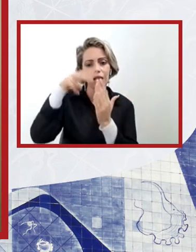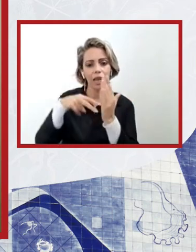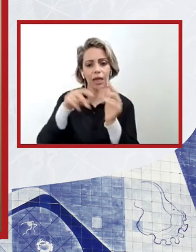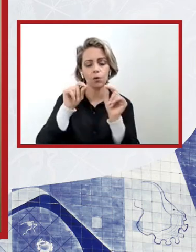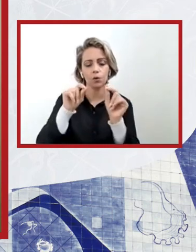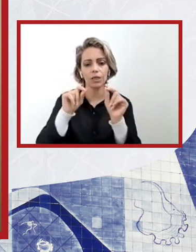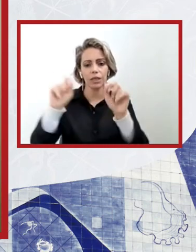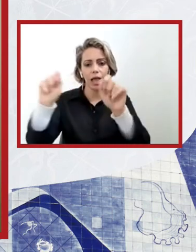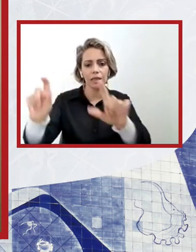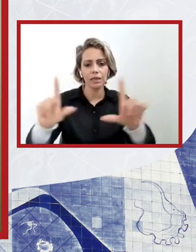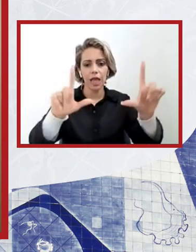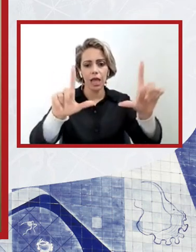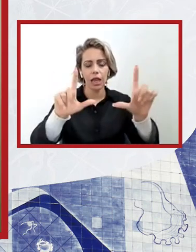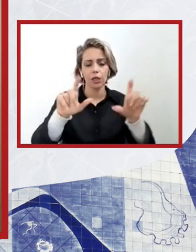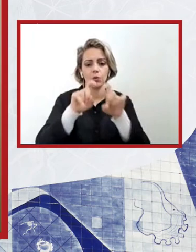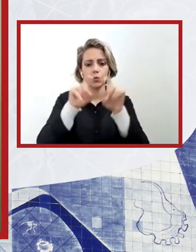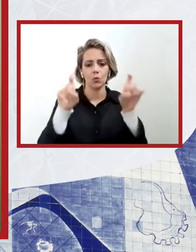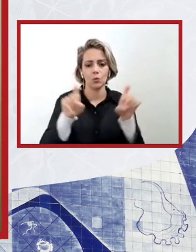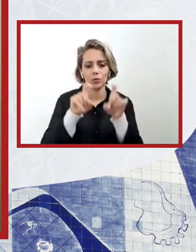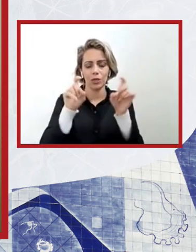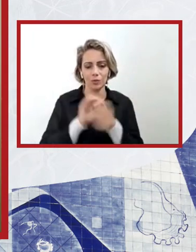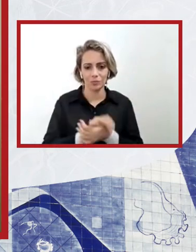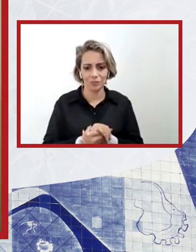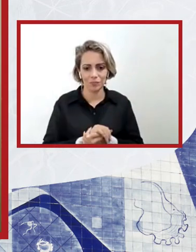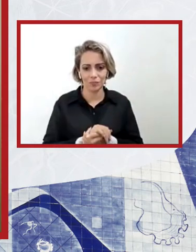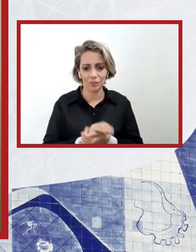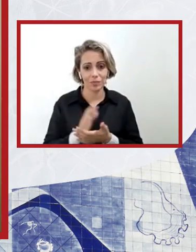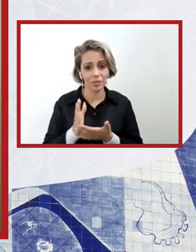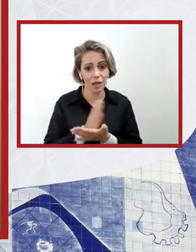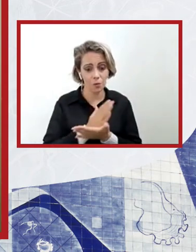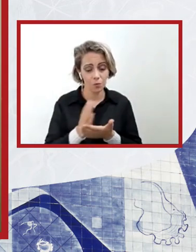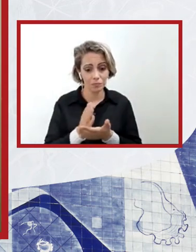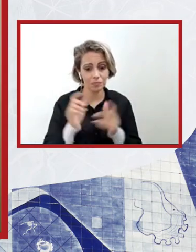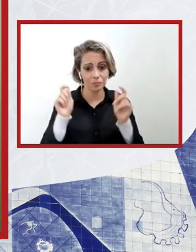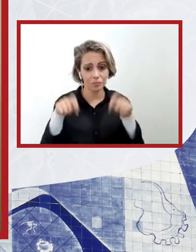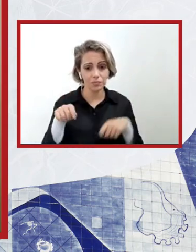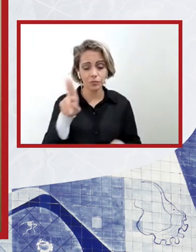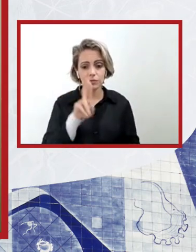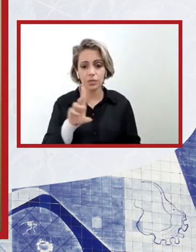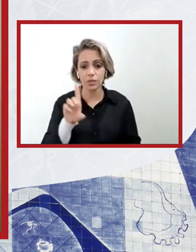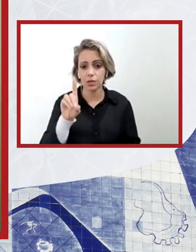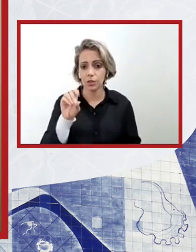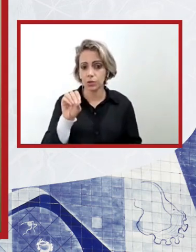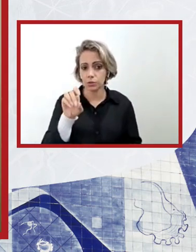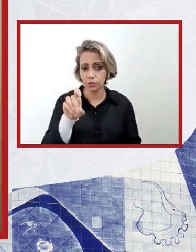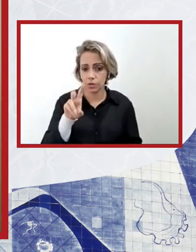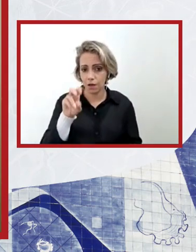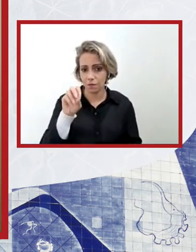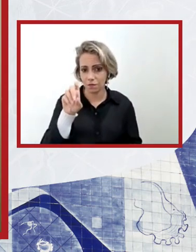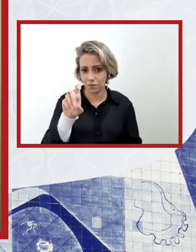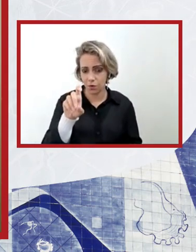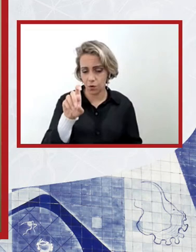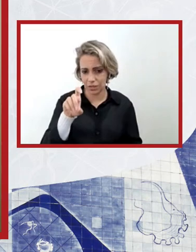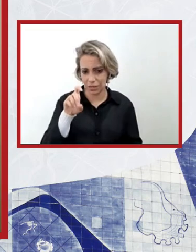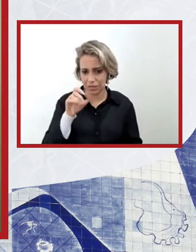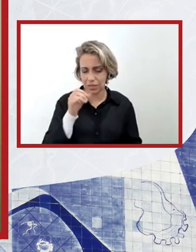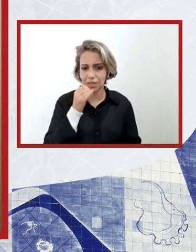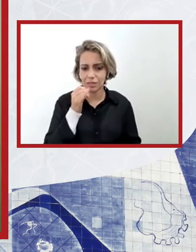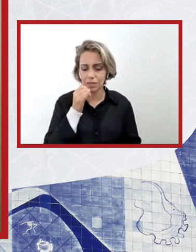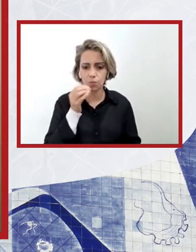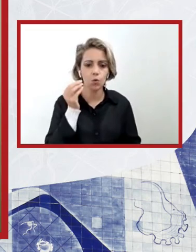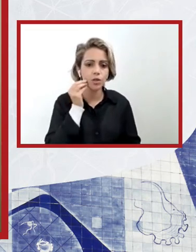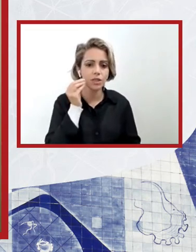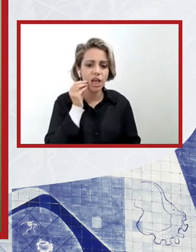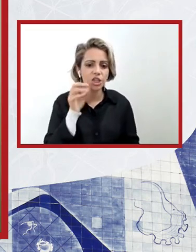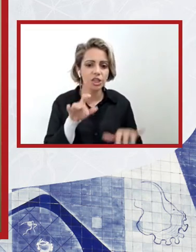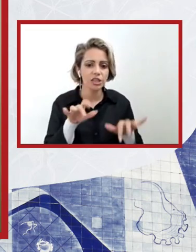você pode utilizar algumas das ferramentas do DOSVOX para ajudar nesse processo. Por exemplo, o teste de teclado,